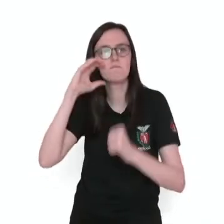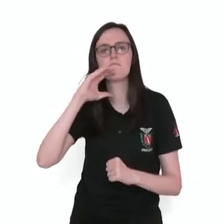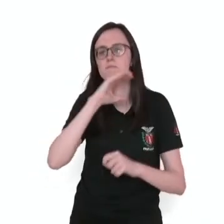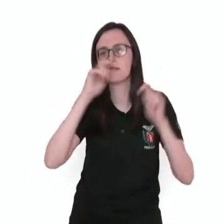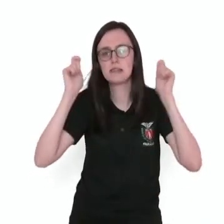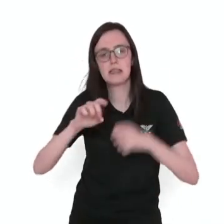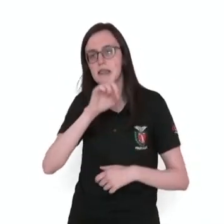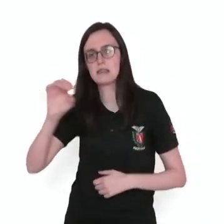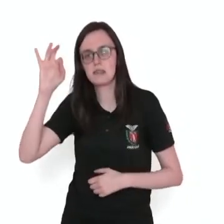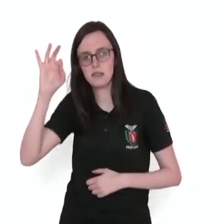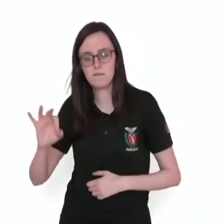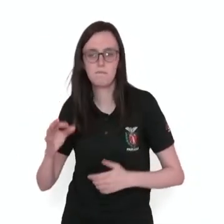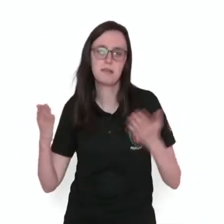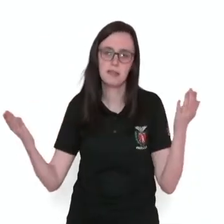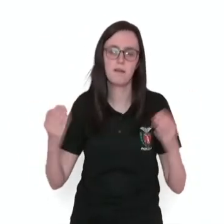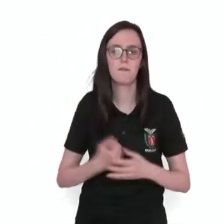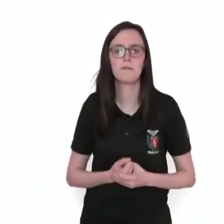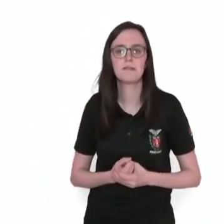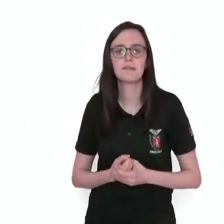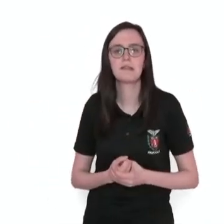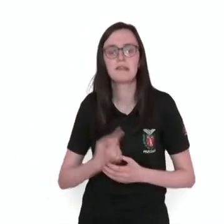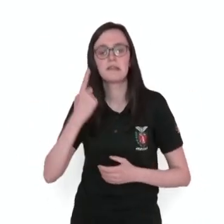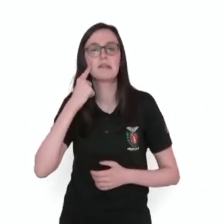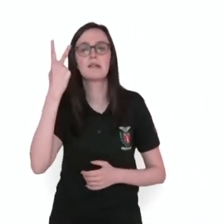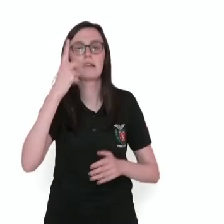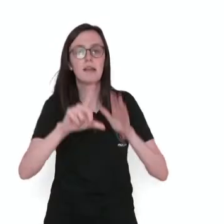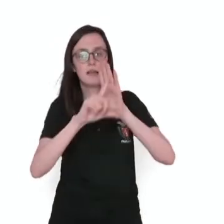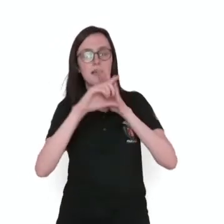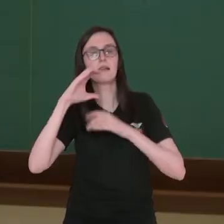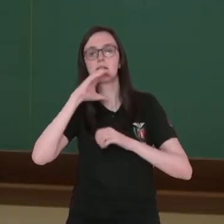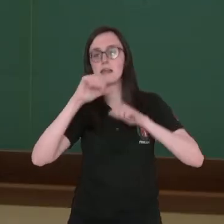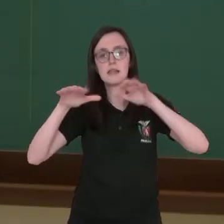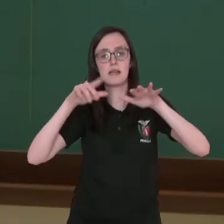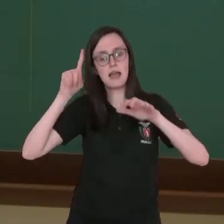de 100%. Então, pessoal, a segunda lei da termodinâmica é o